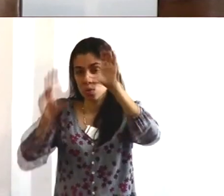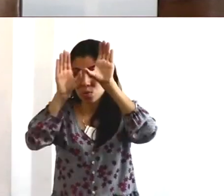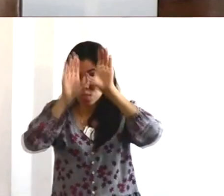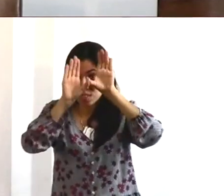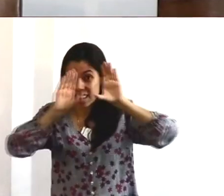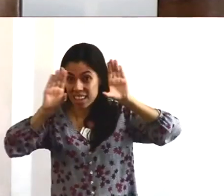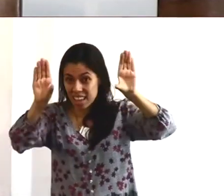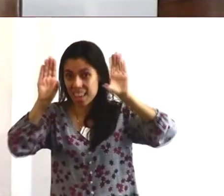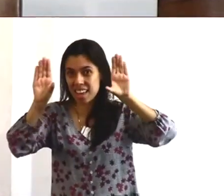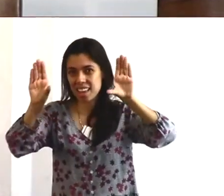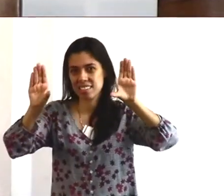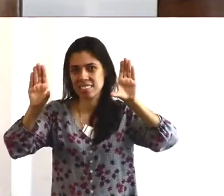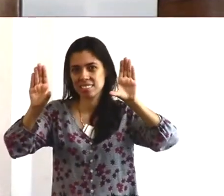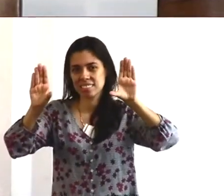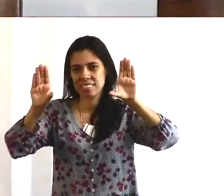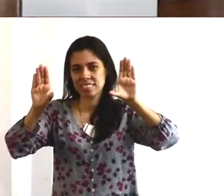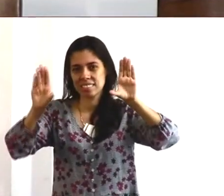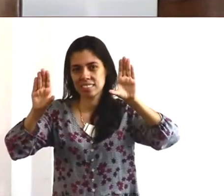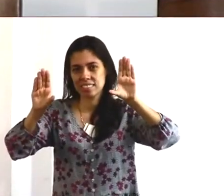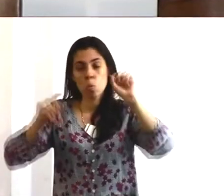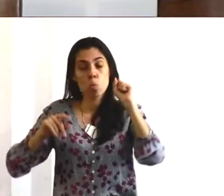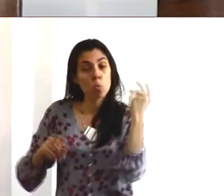que lá